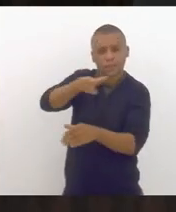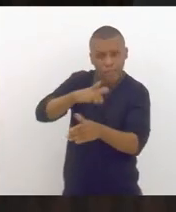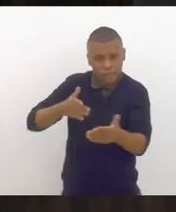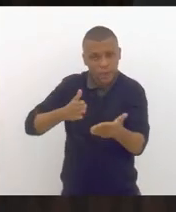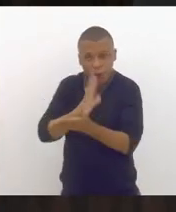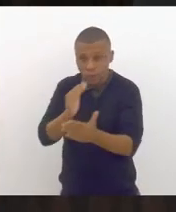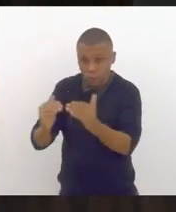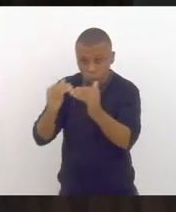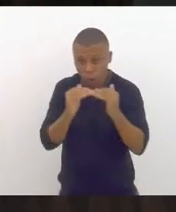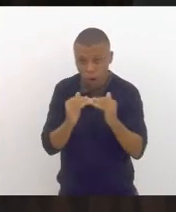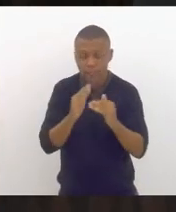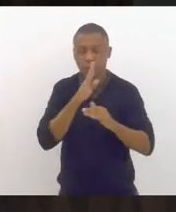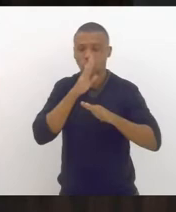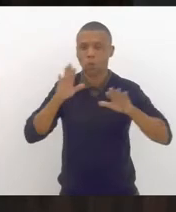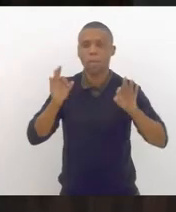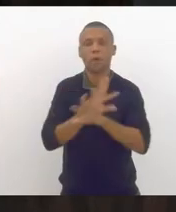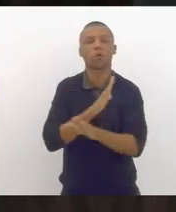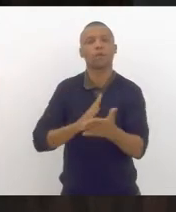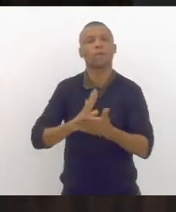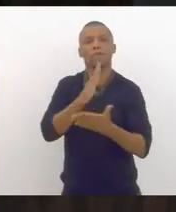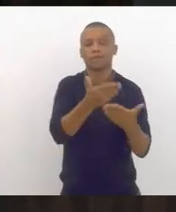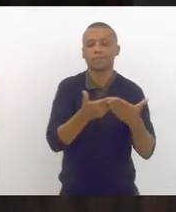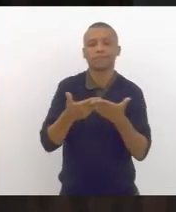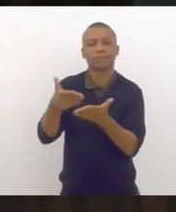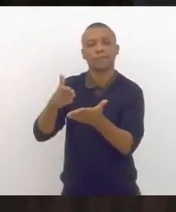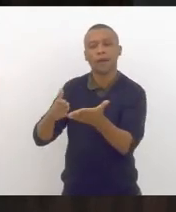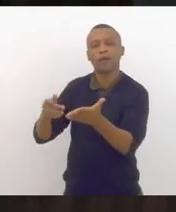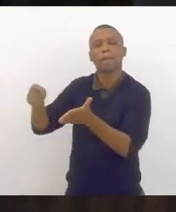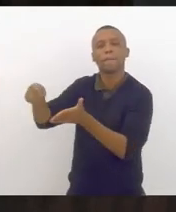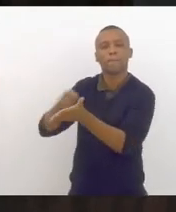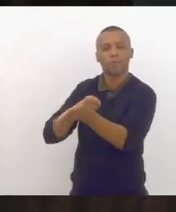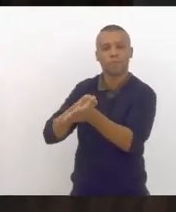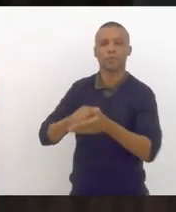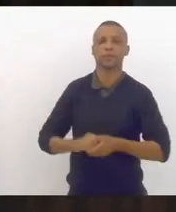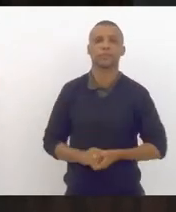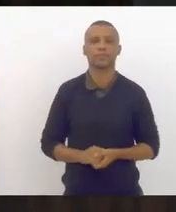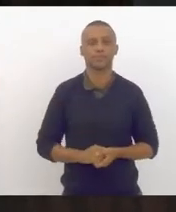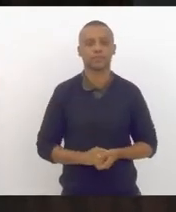estão. Aprovado, vai a promulgação.